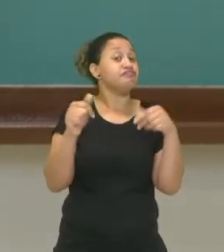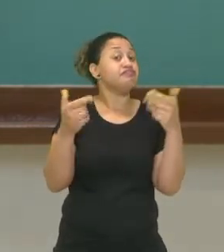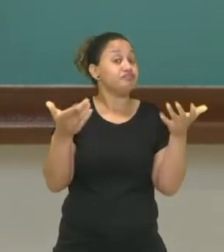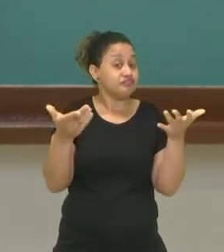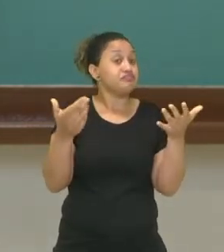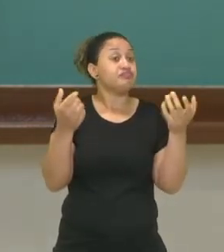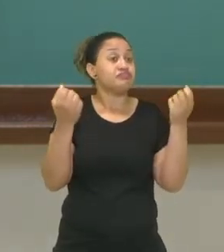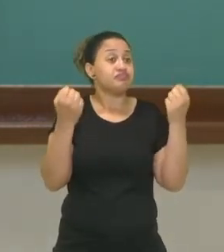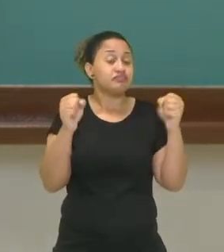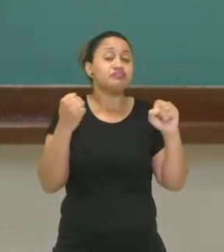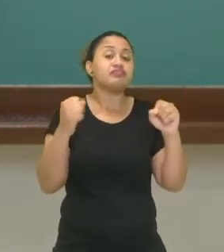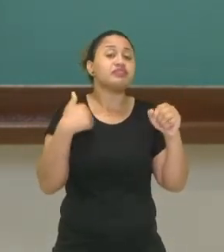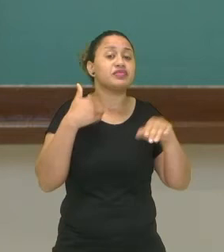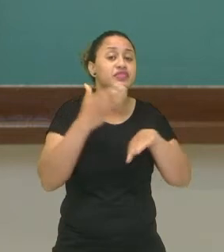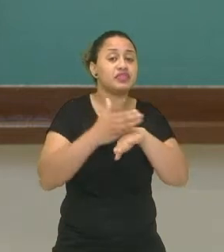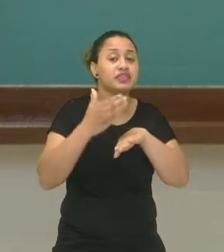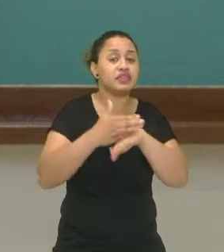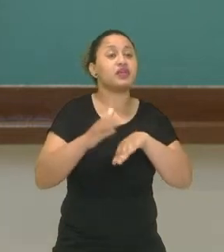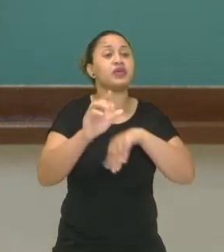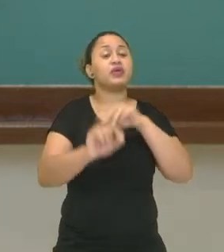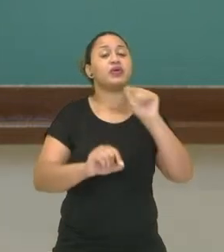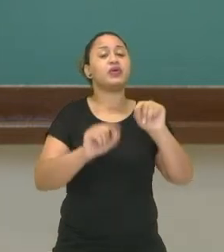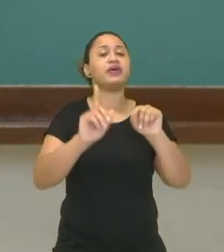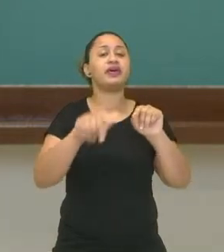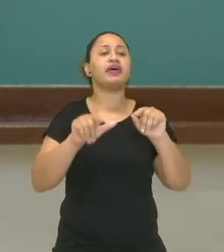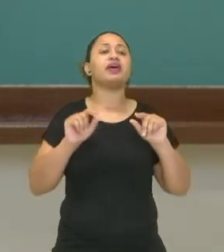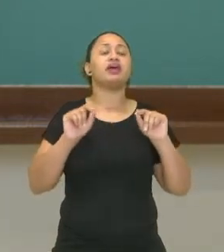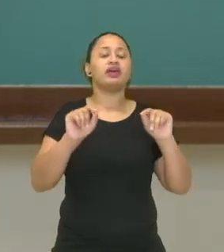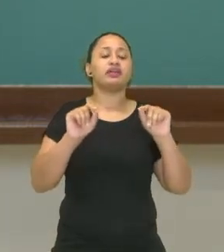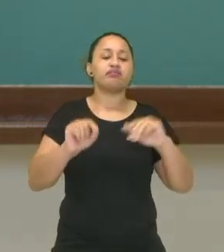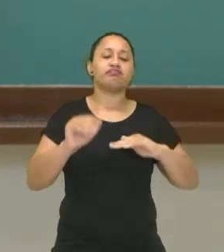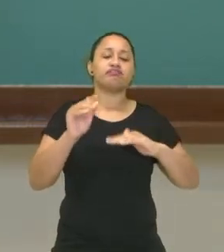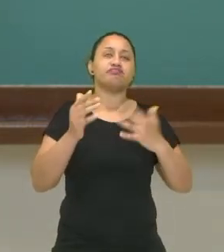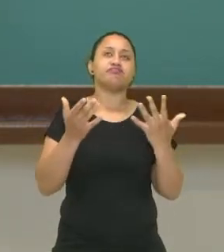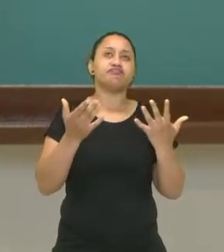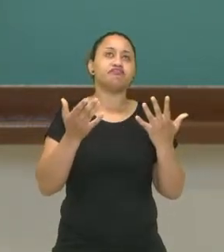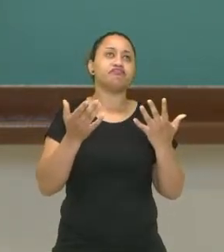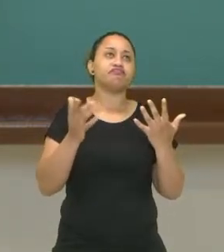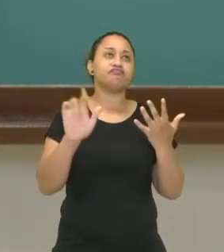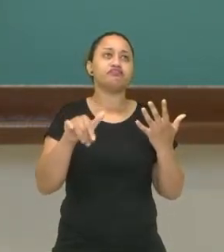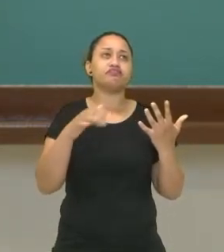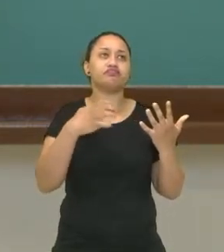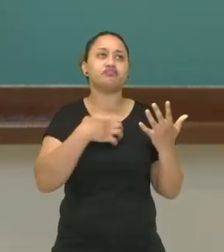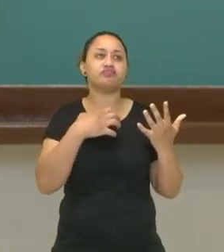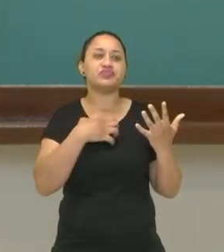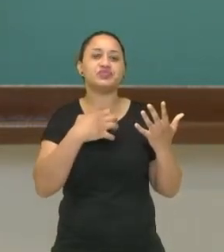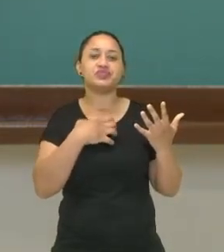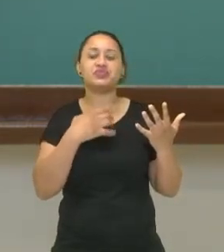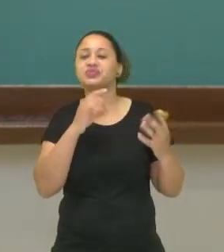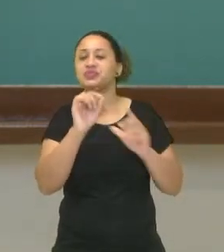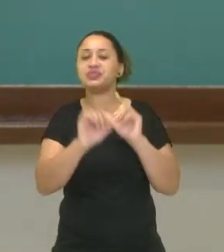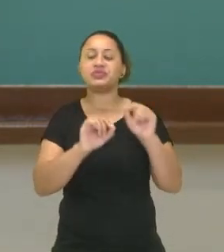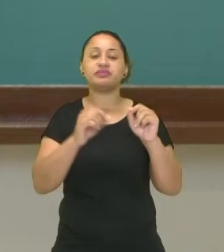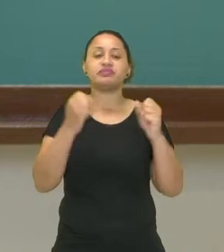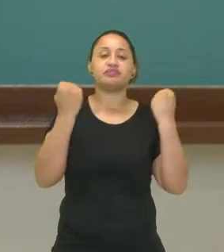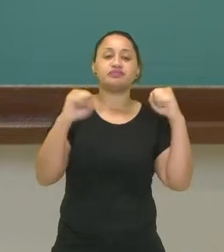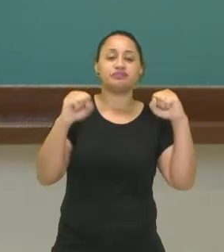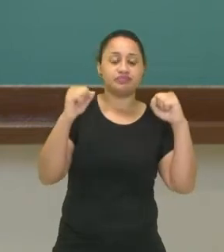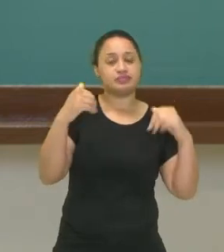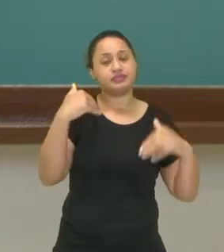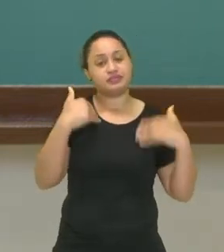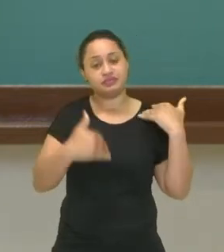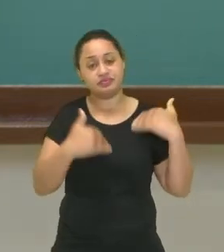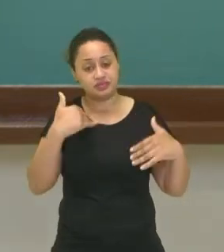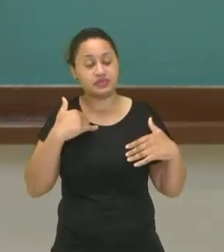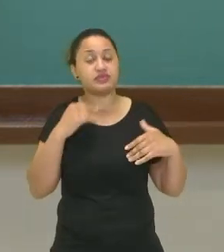a ginástica de condicionamento, ela é praticamente um exercício físico